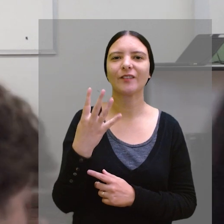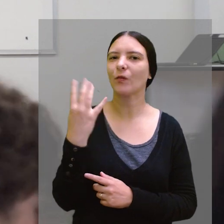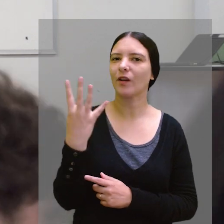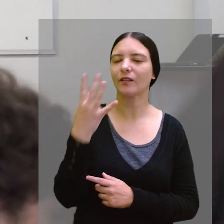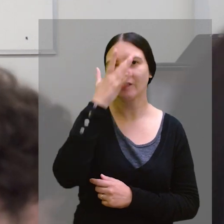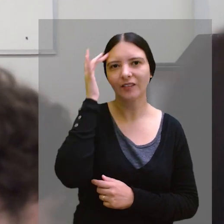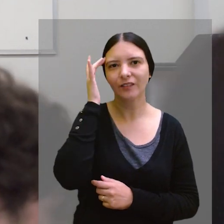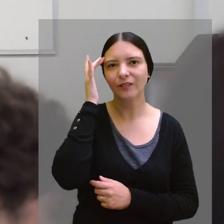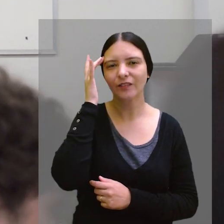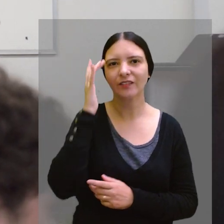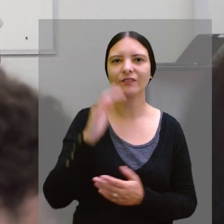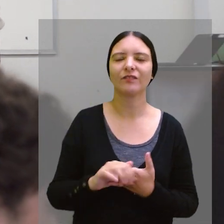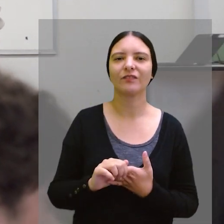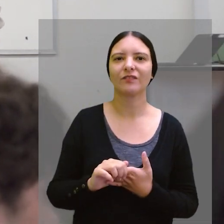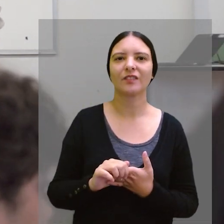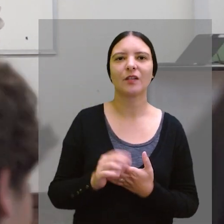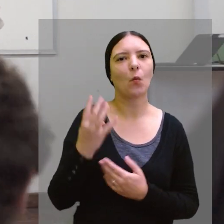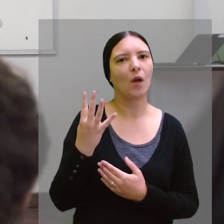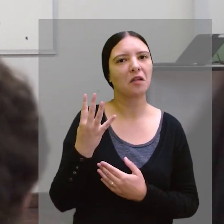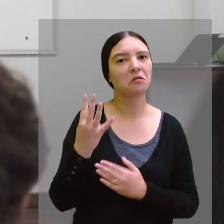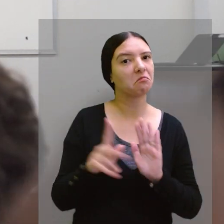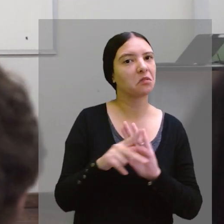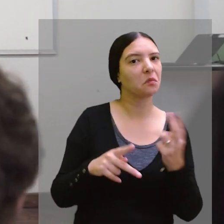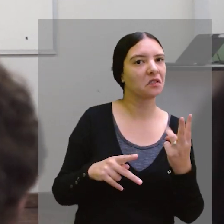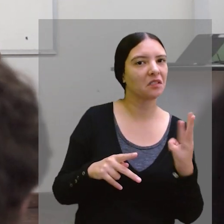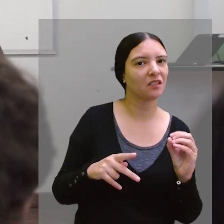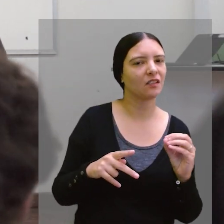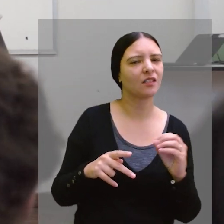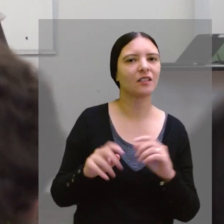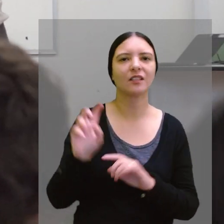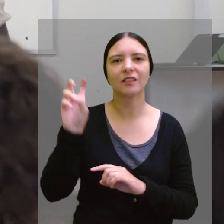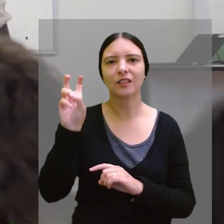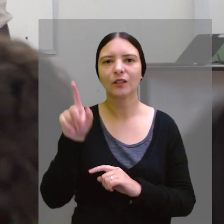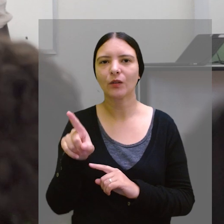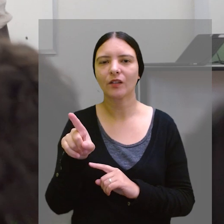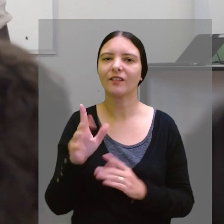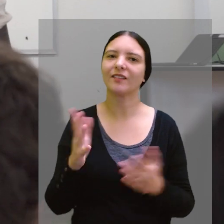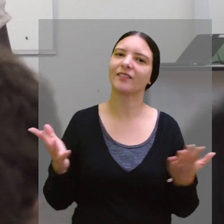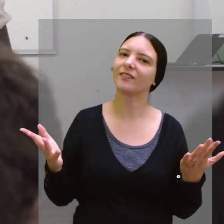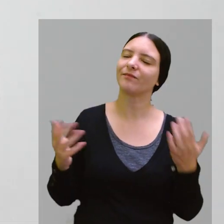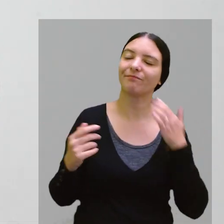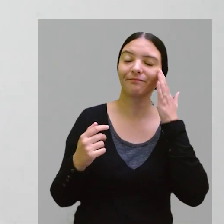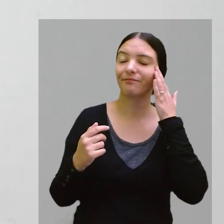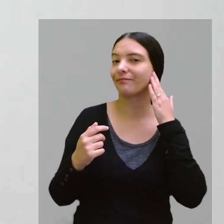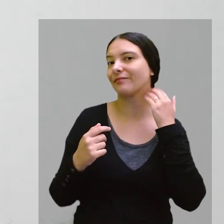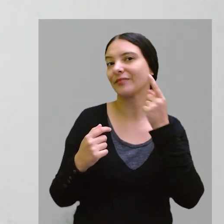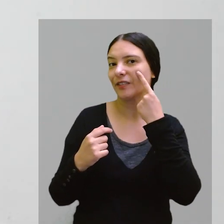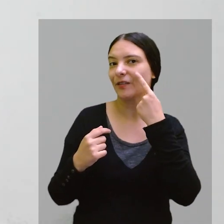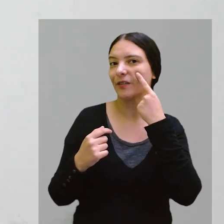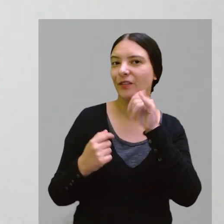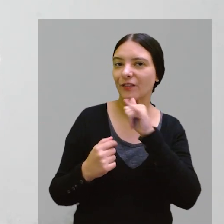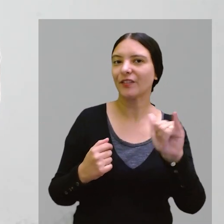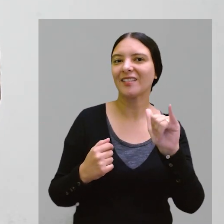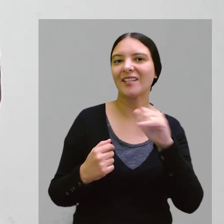4 pessoas em 30 está muito bom. 5. Vocês adoram ler, né? Olha, eu tenho uma má notícia